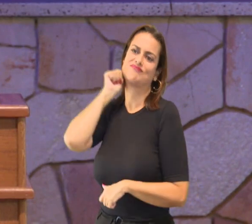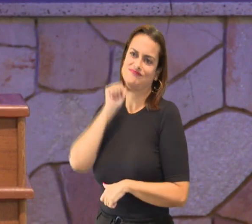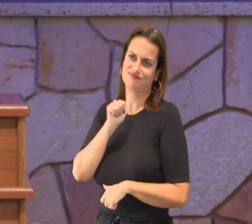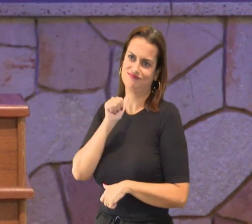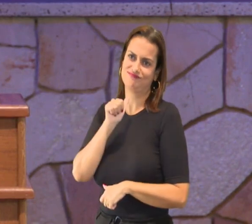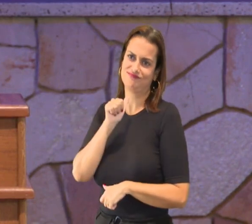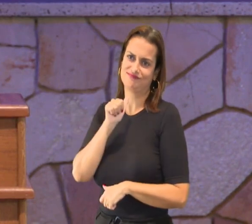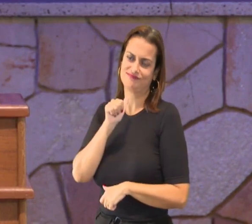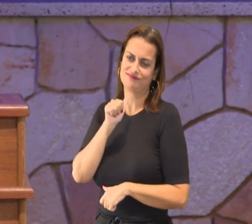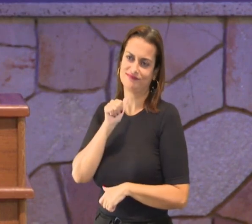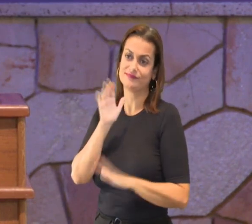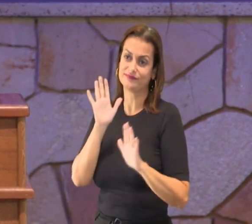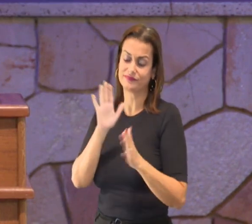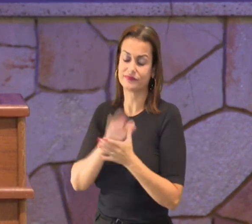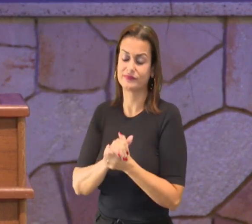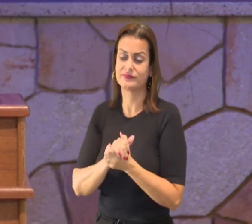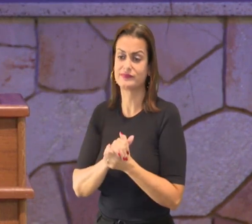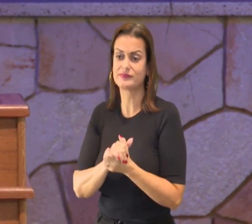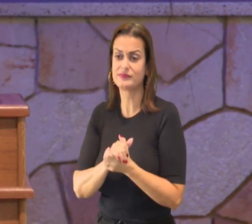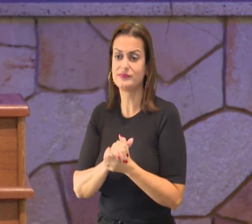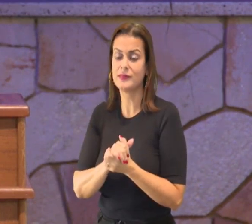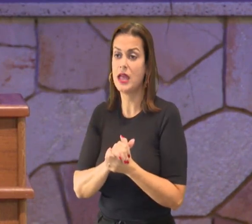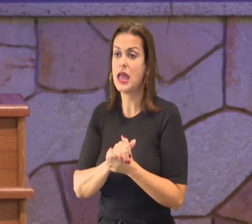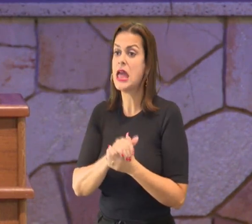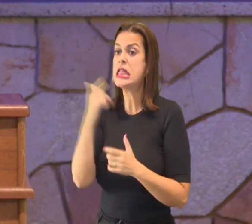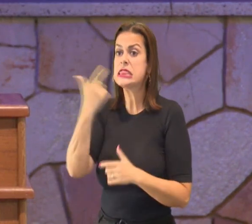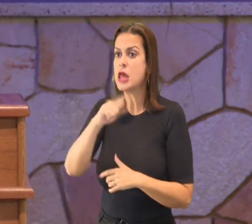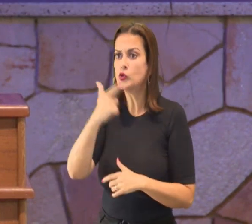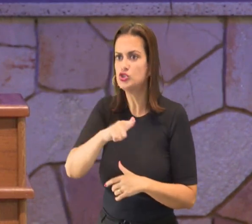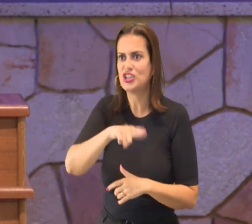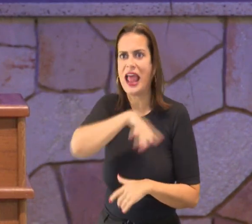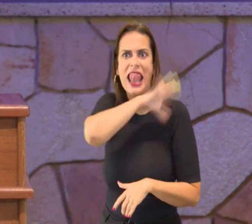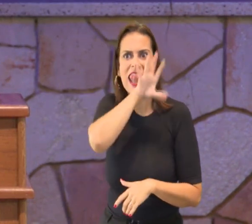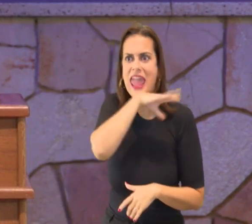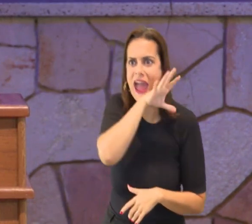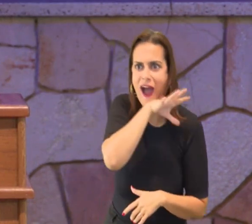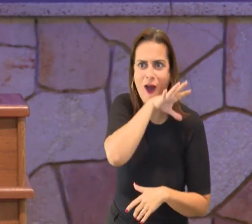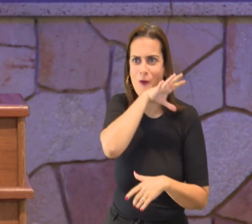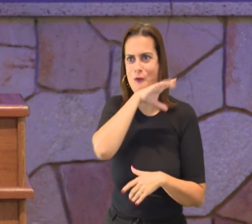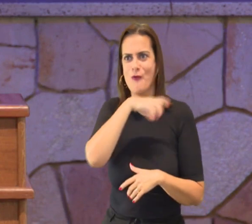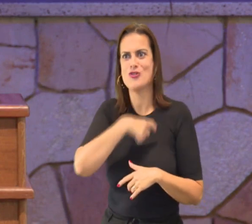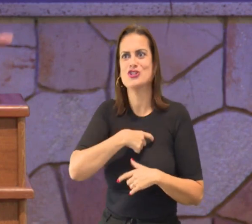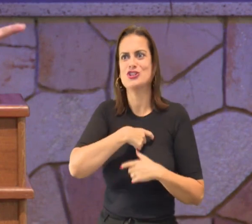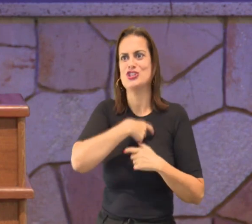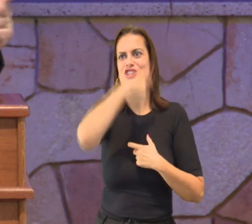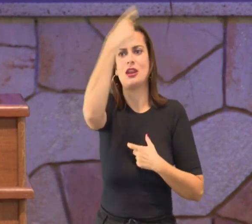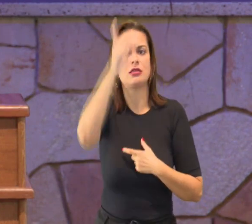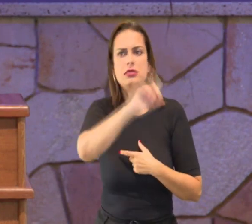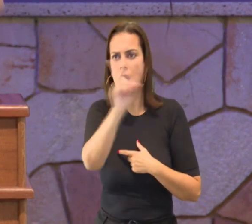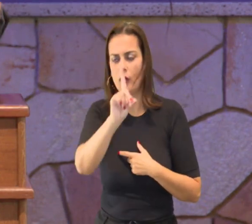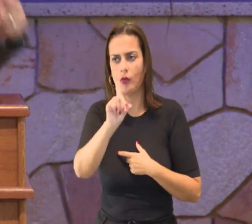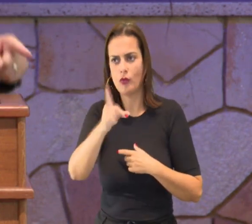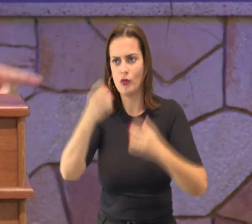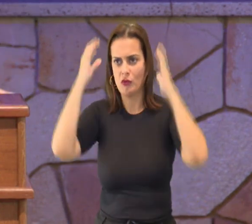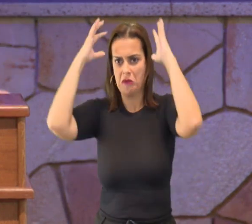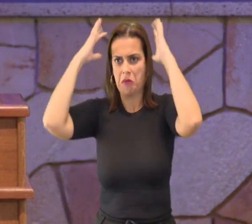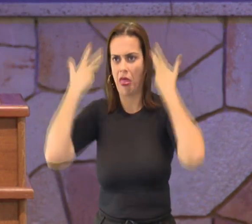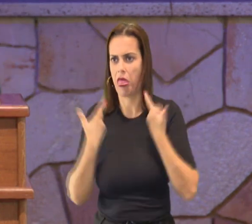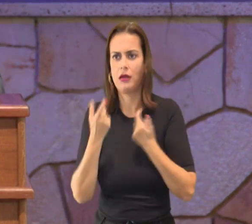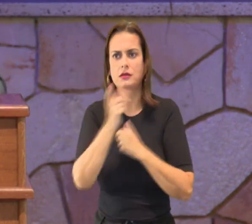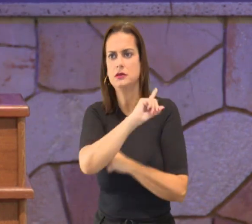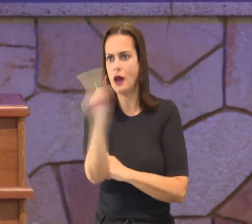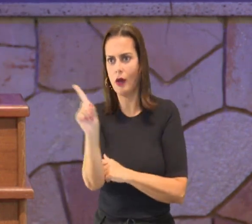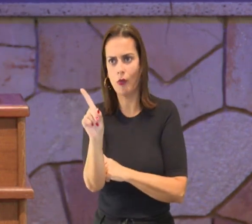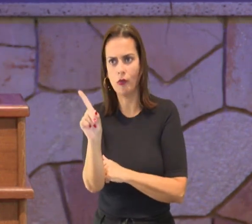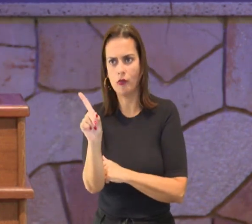do Senhor. Não incluía animais selvagens, pois estes não custariam absolutamente nada ao seu